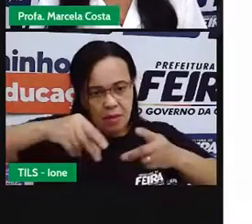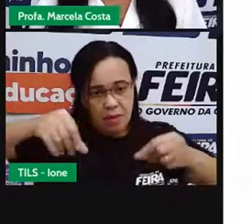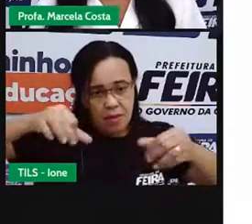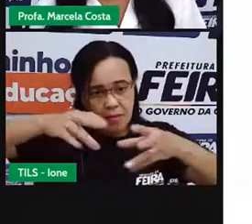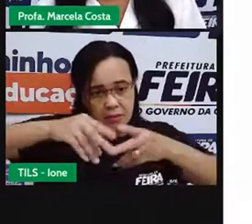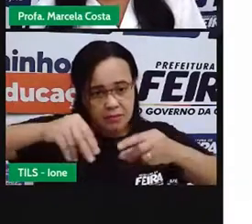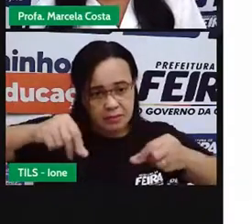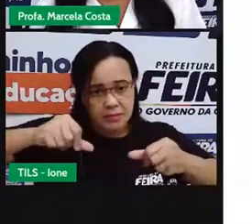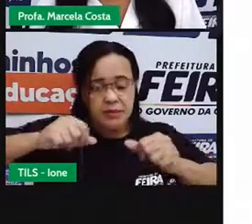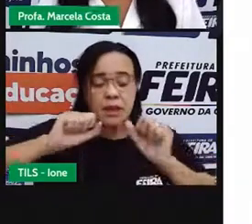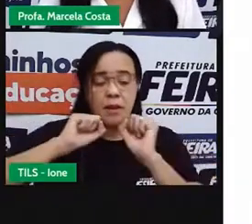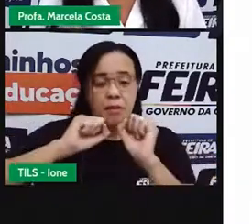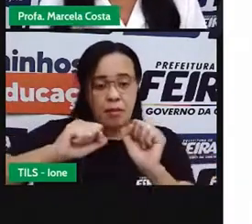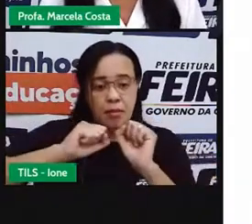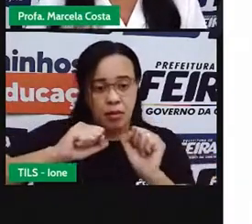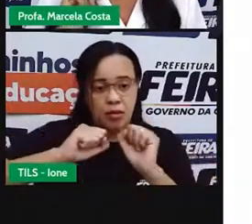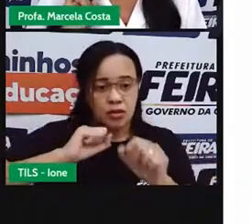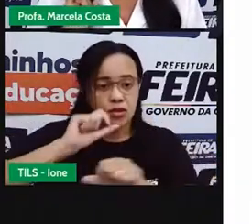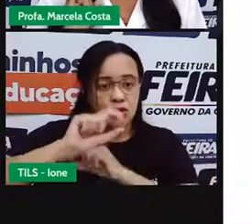podem ser classificados